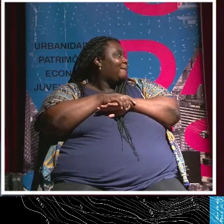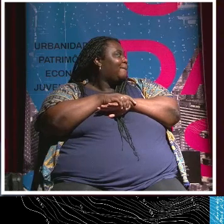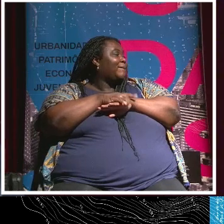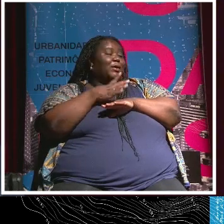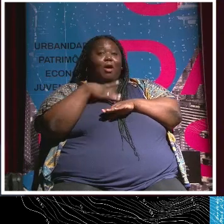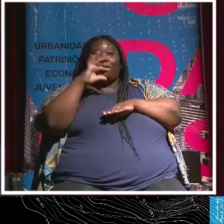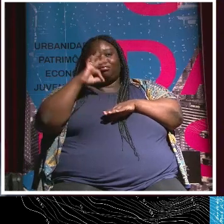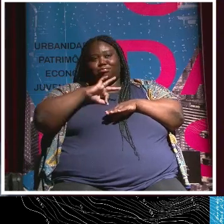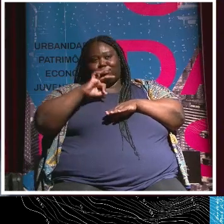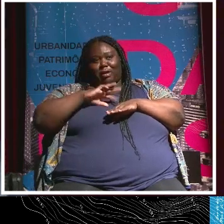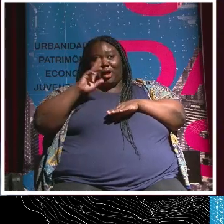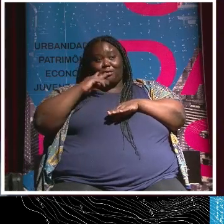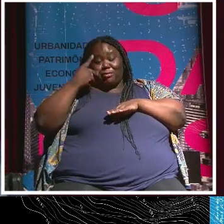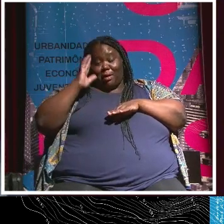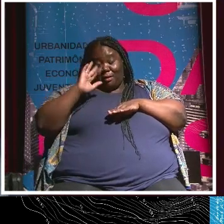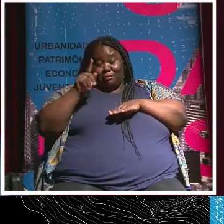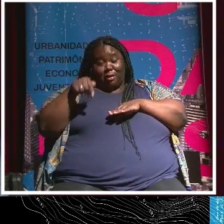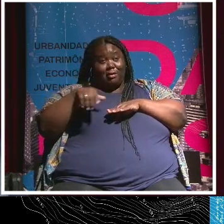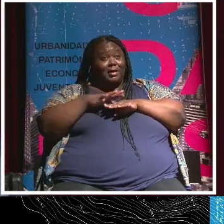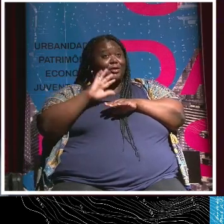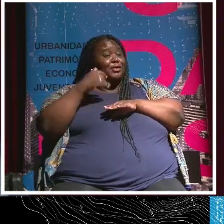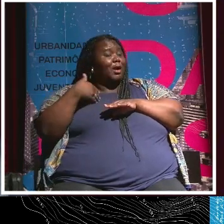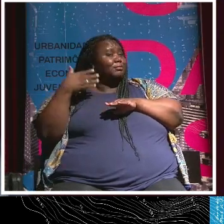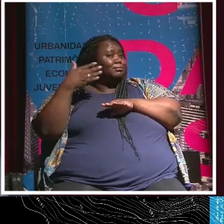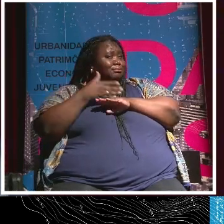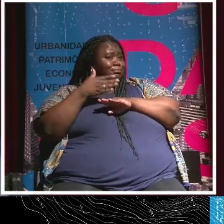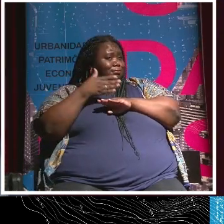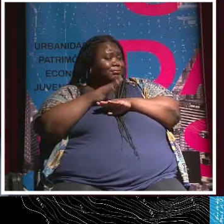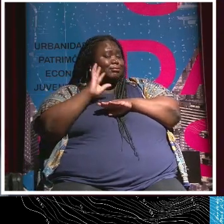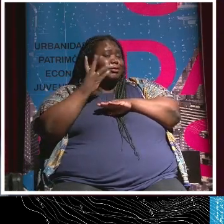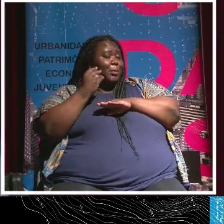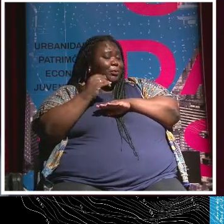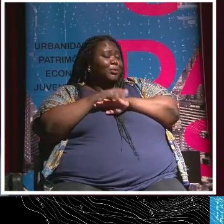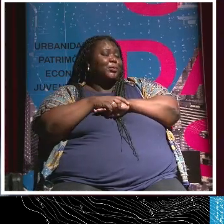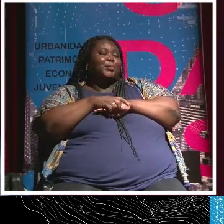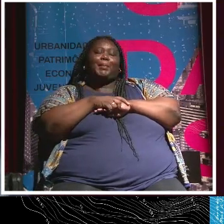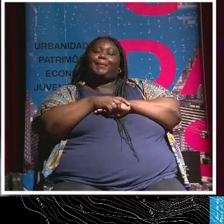pagamento de BH, gente, porque eu já vim tantas vezes.